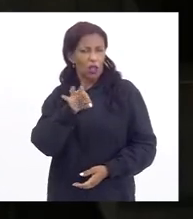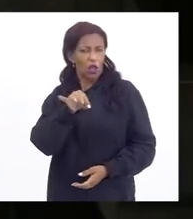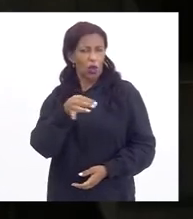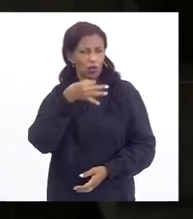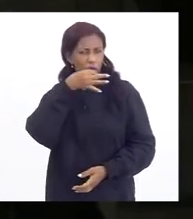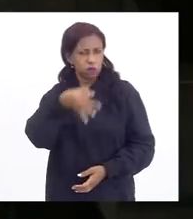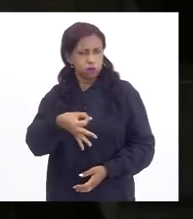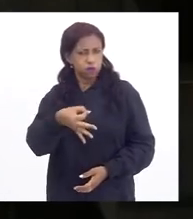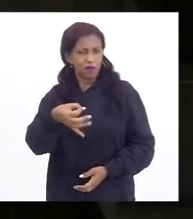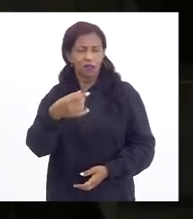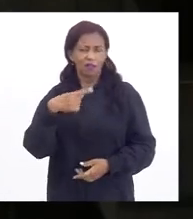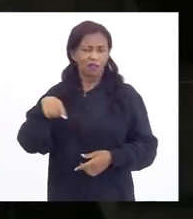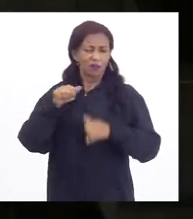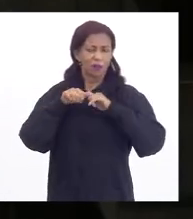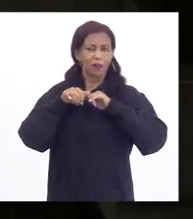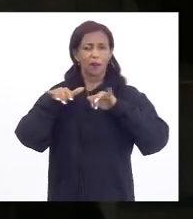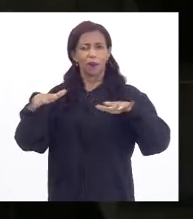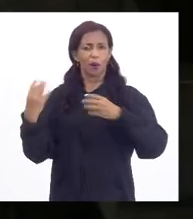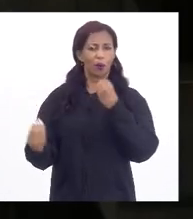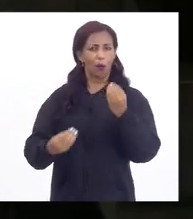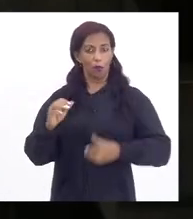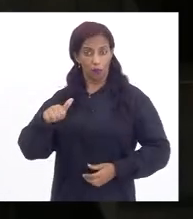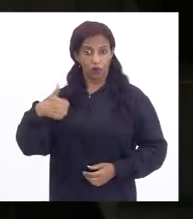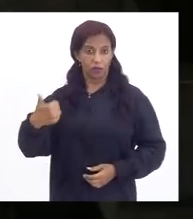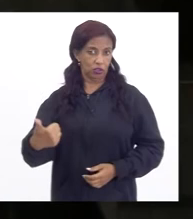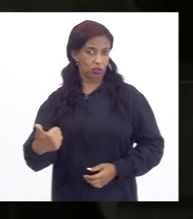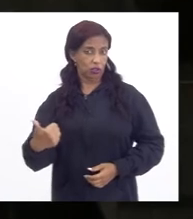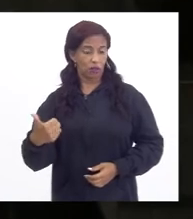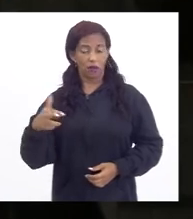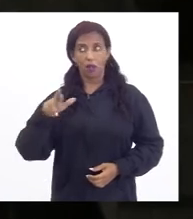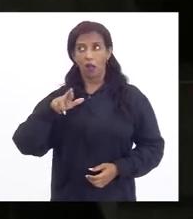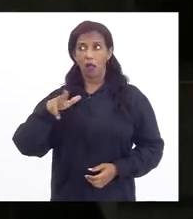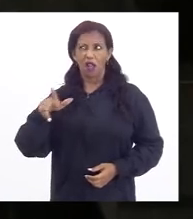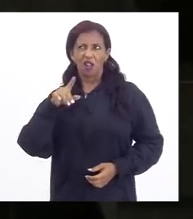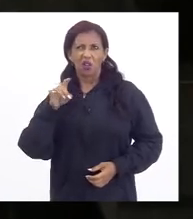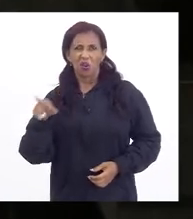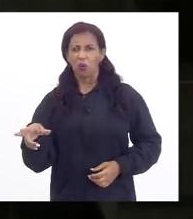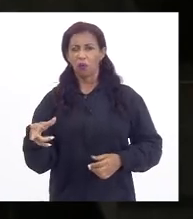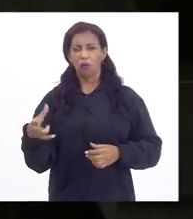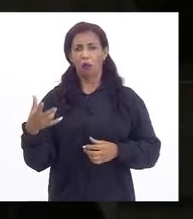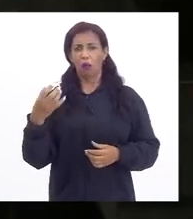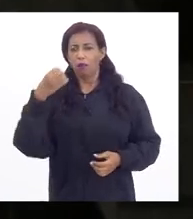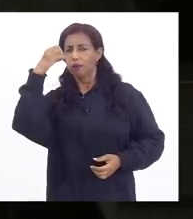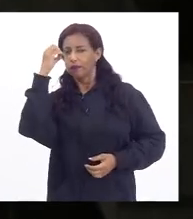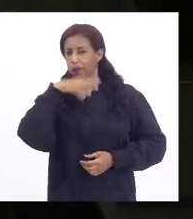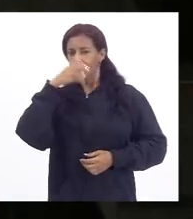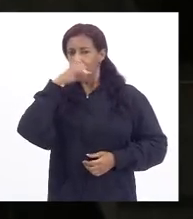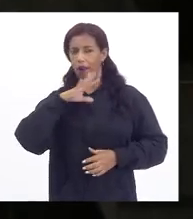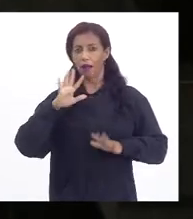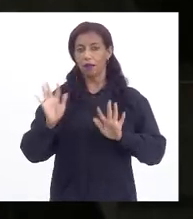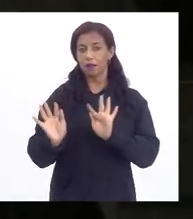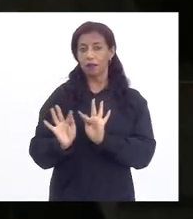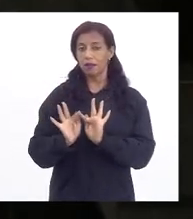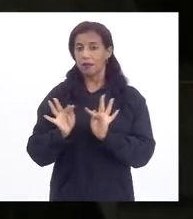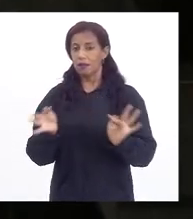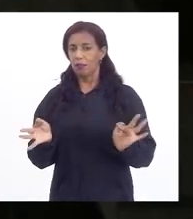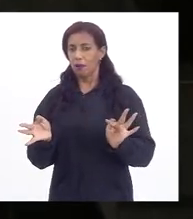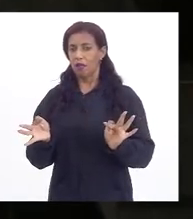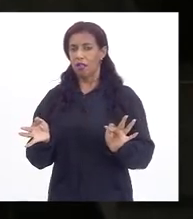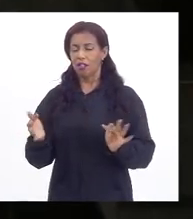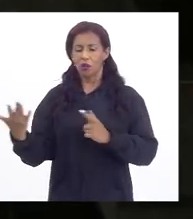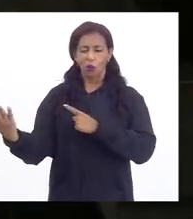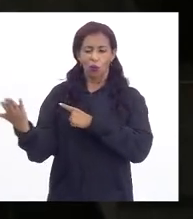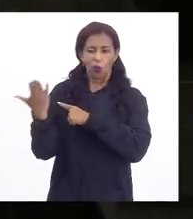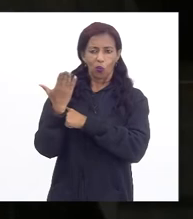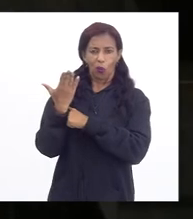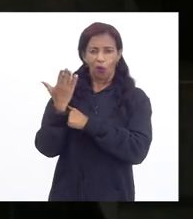queria repercutir como positiva. Ela não foi assintosa, ela não foi afrontosa, mas apenas tentou nos